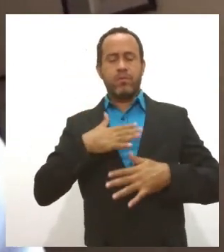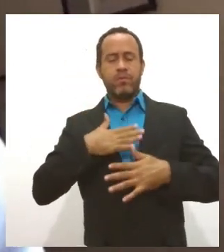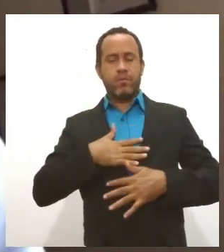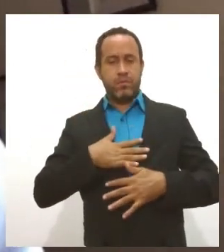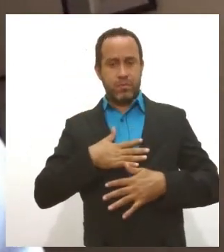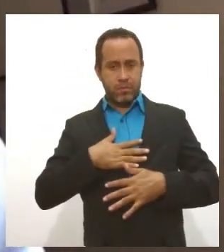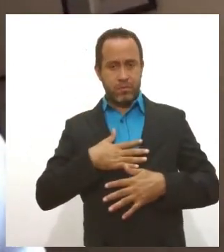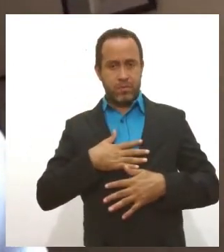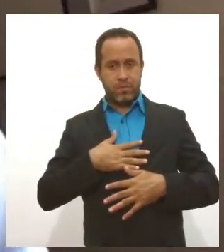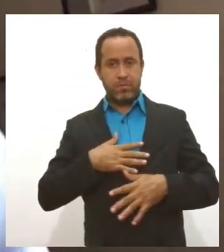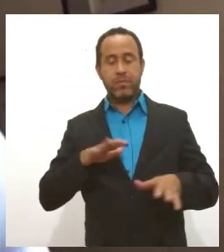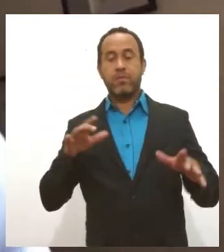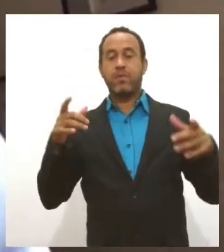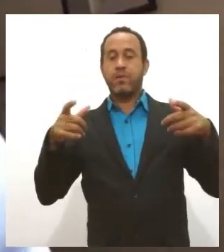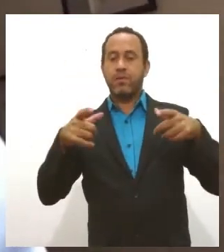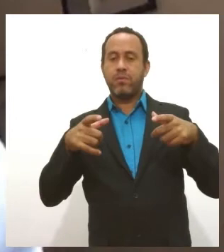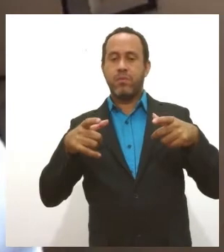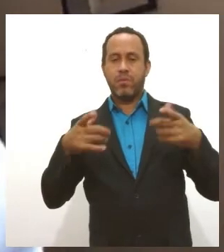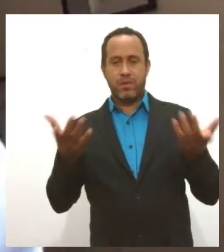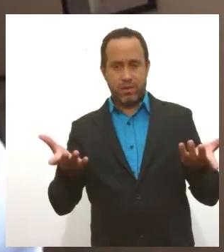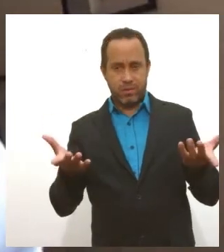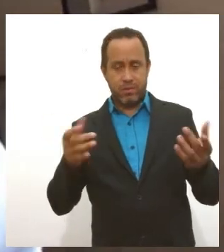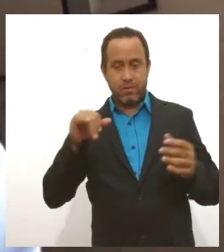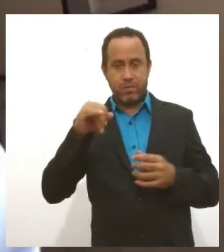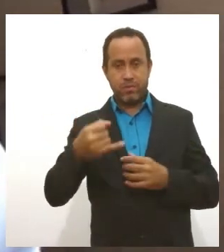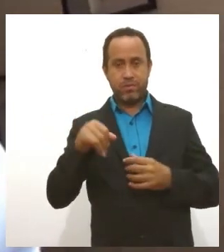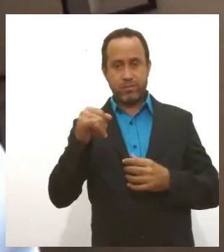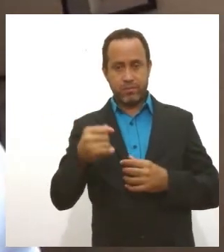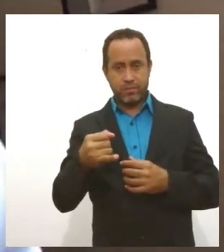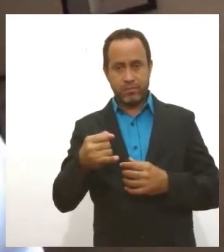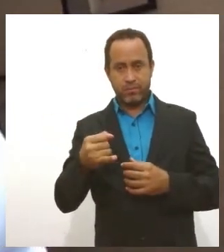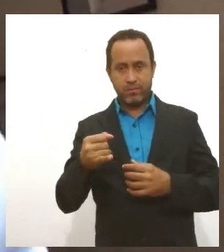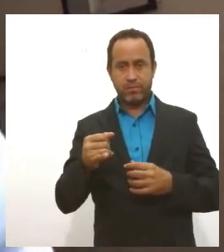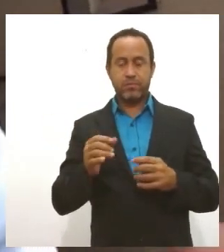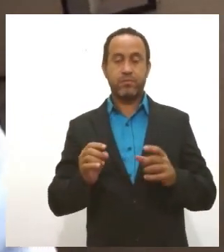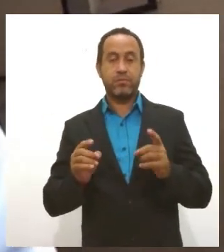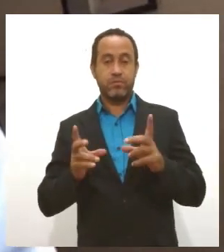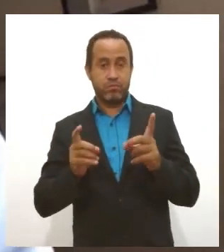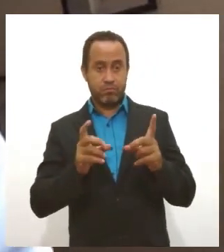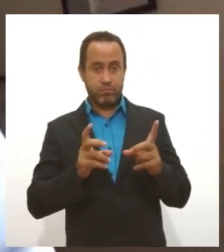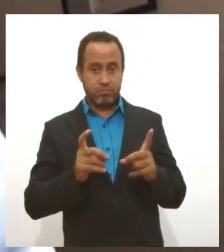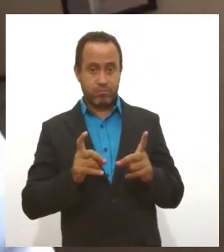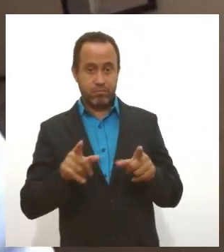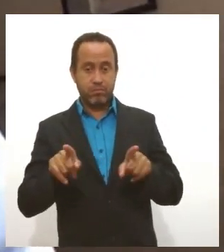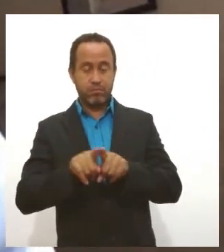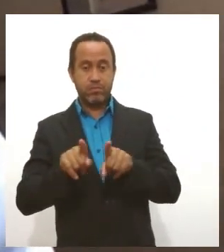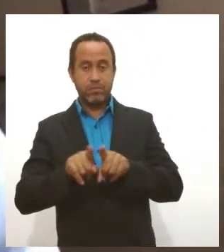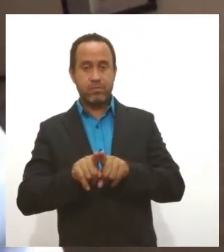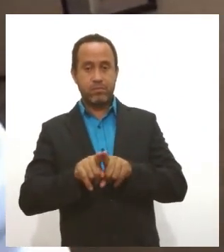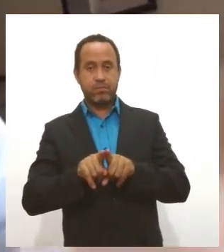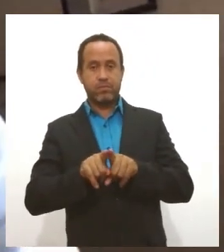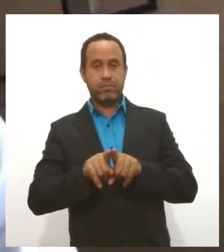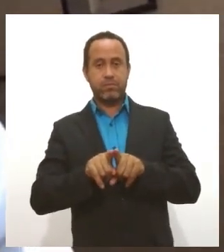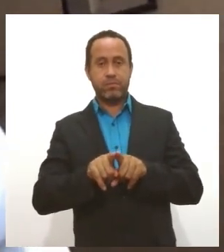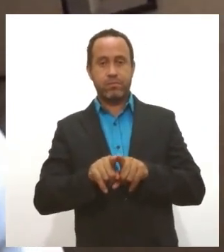povoada ainda, turisticamente falando. Então, a gente também quer aproveitar esse nicho de mercado, aproveitar também que